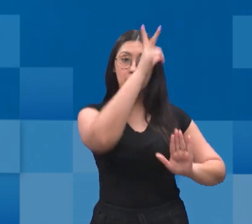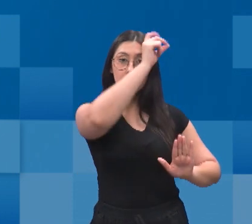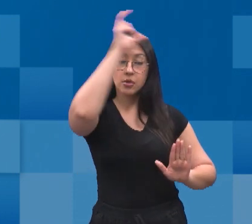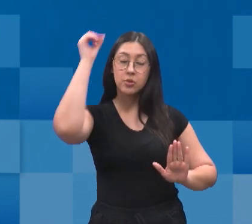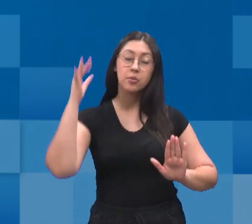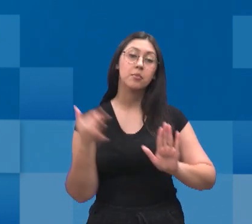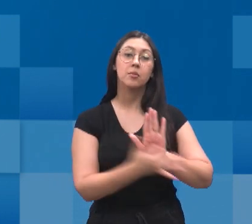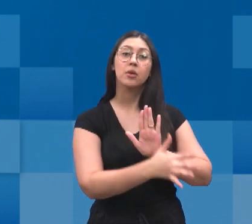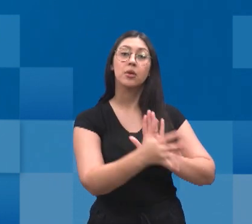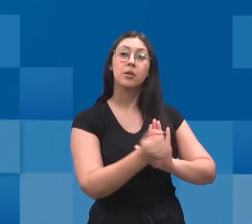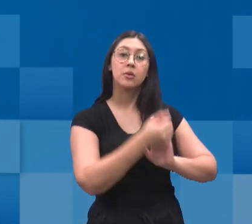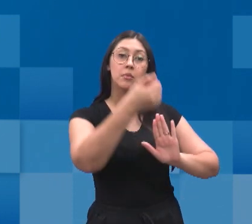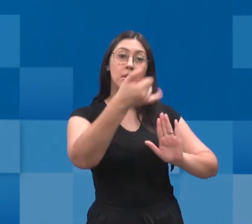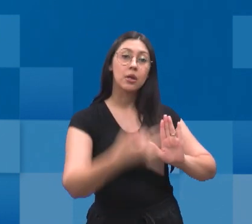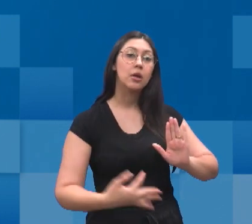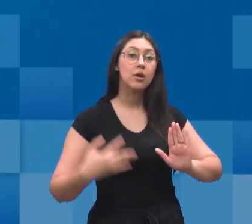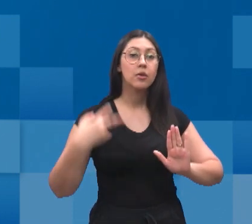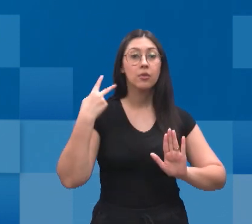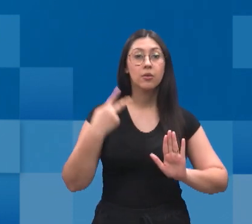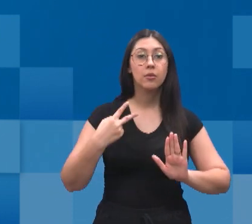vereador Sérgio Camargo.